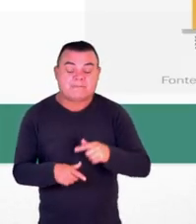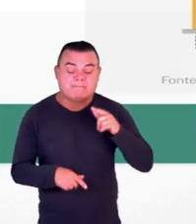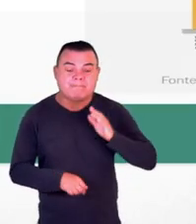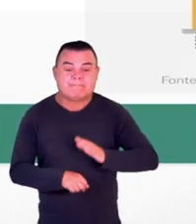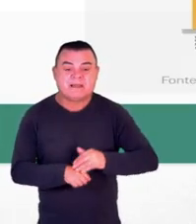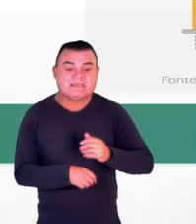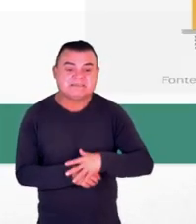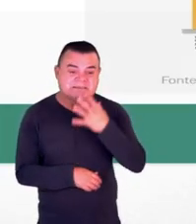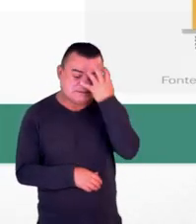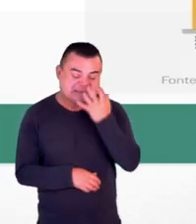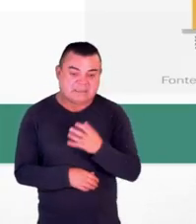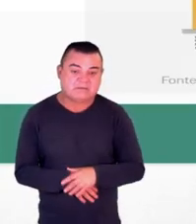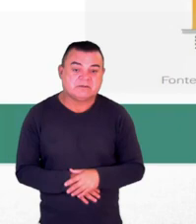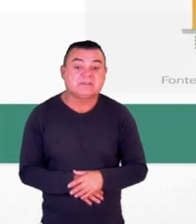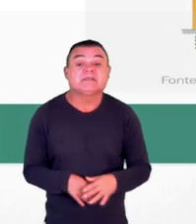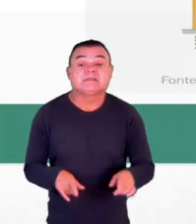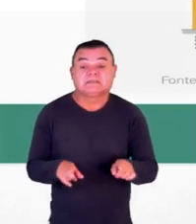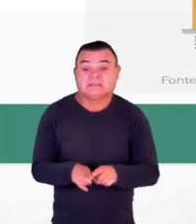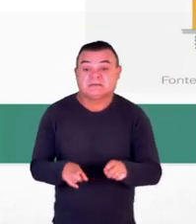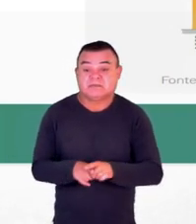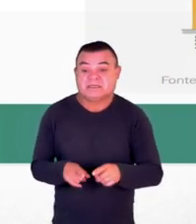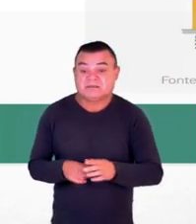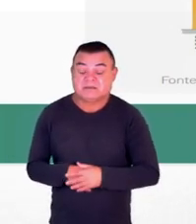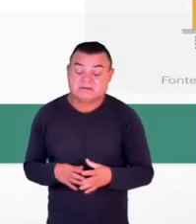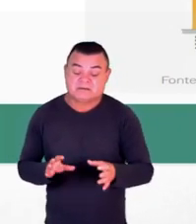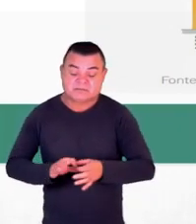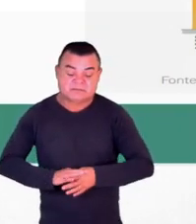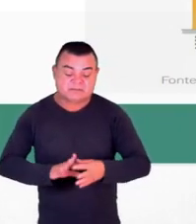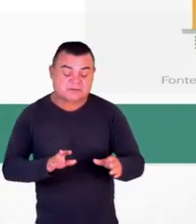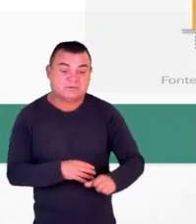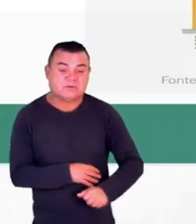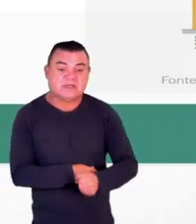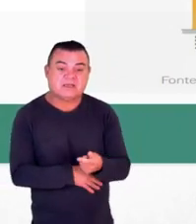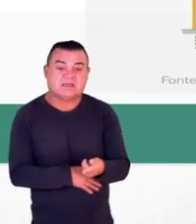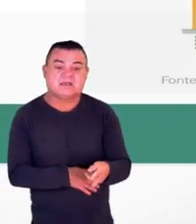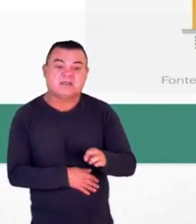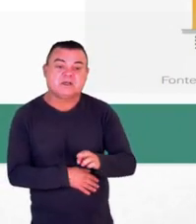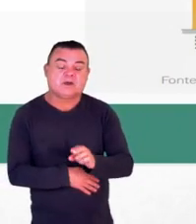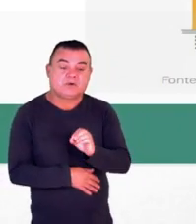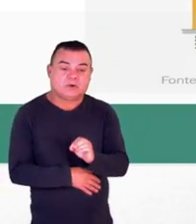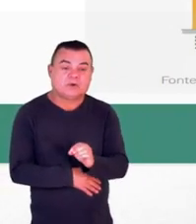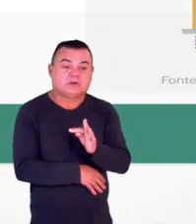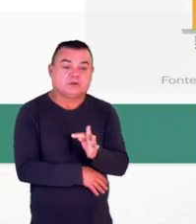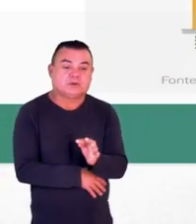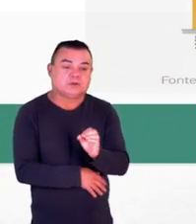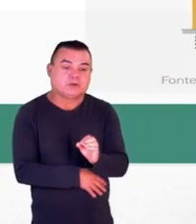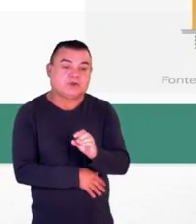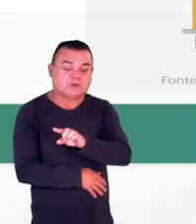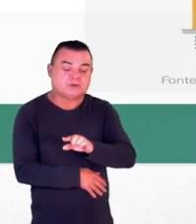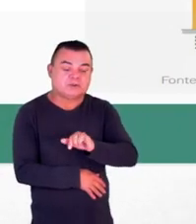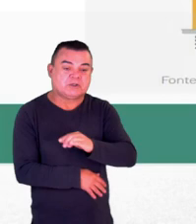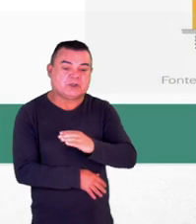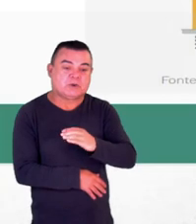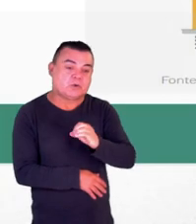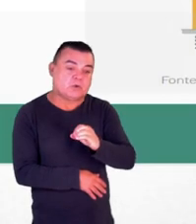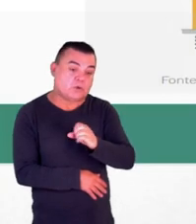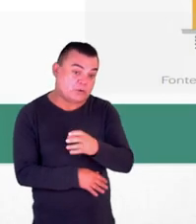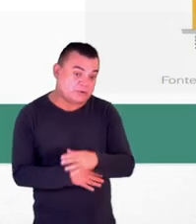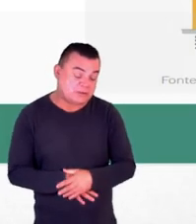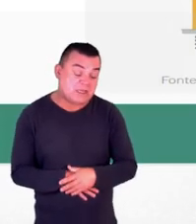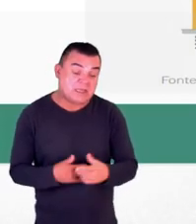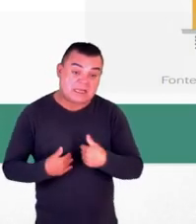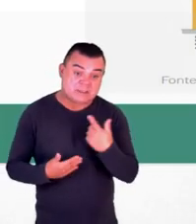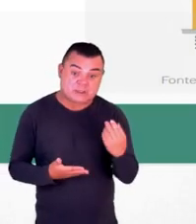liberação dos agrotóxicos né Eh eh lembrando também que os agrotóxicos a gente hoje importa pro Brasil agrotóxicos que